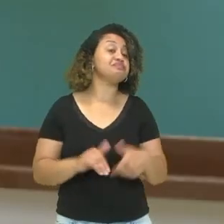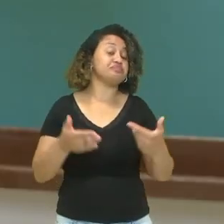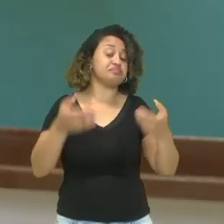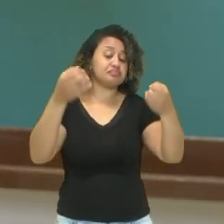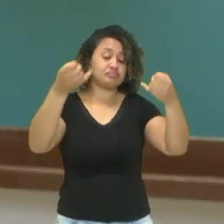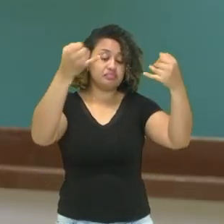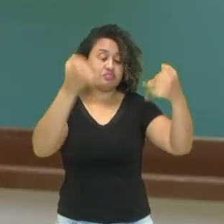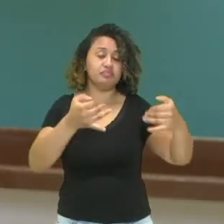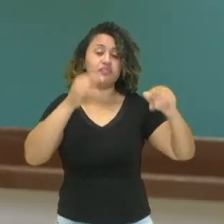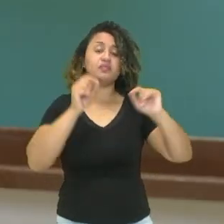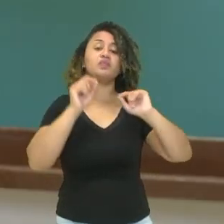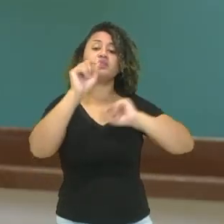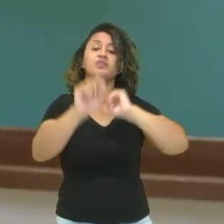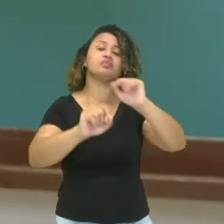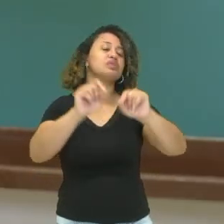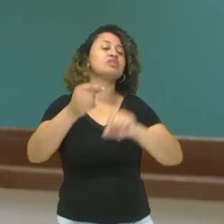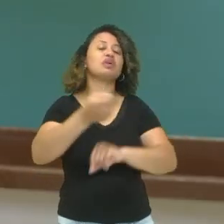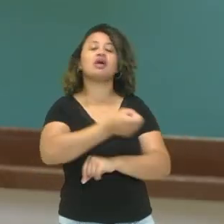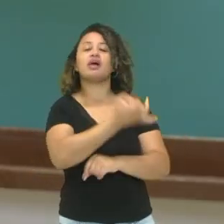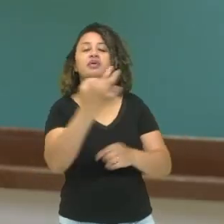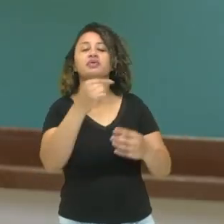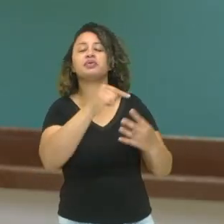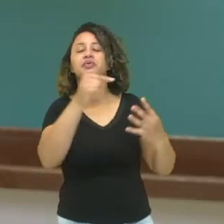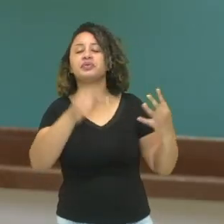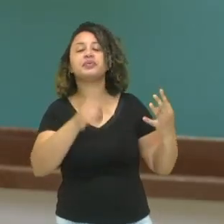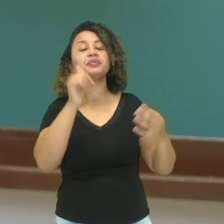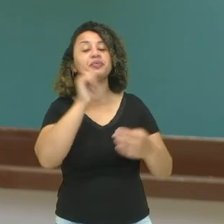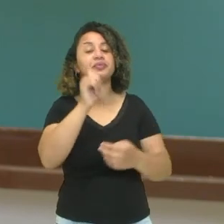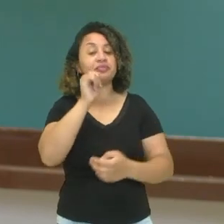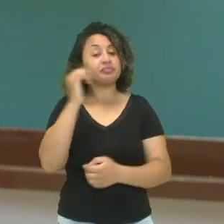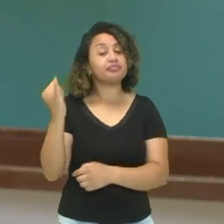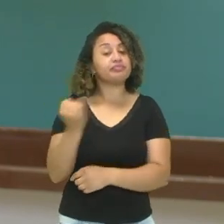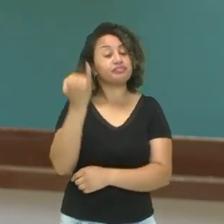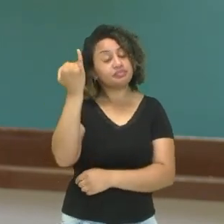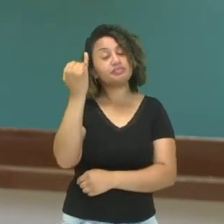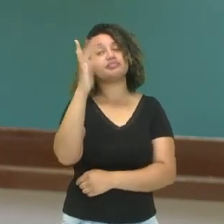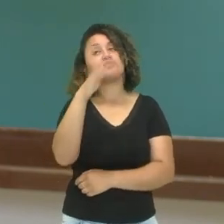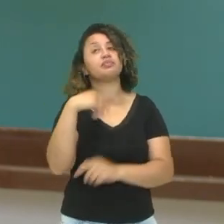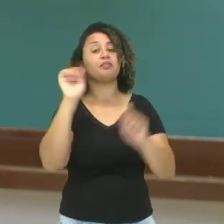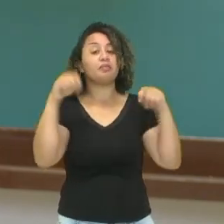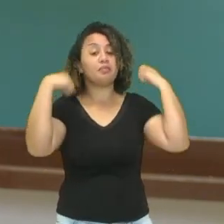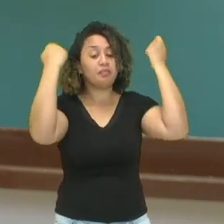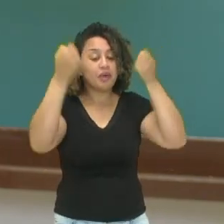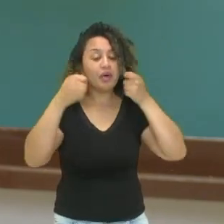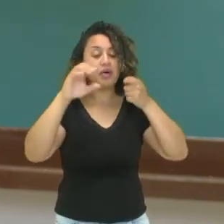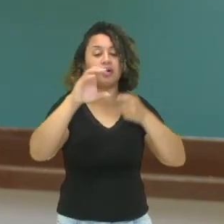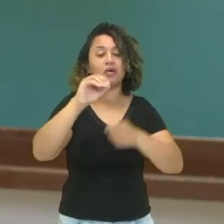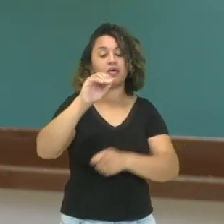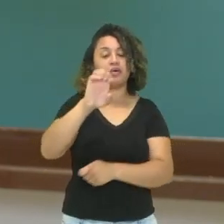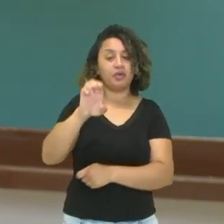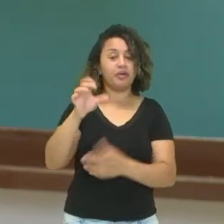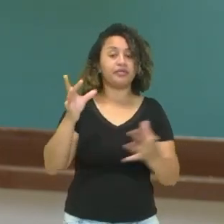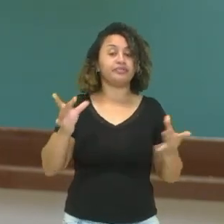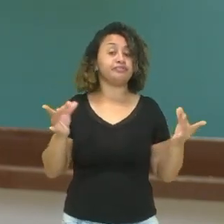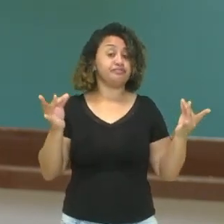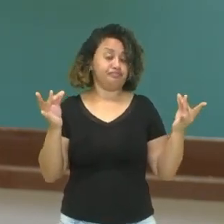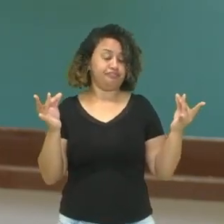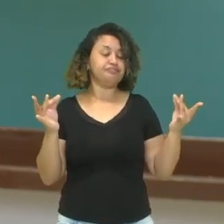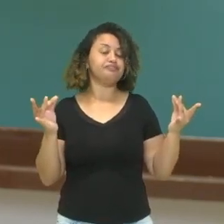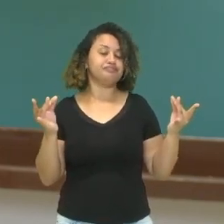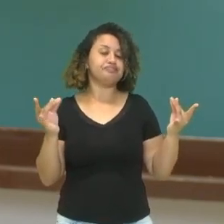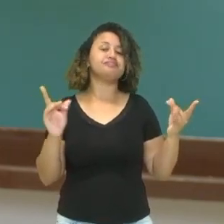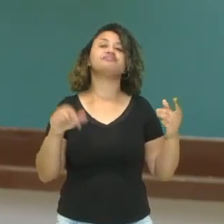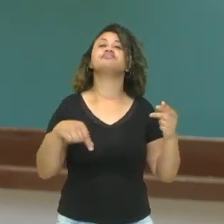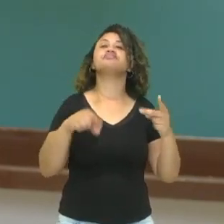conversamos sobre algumas mulheres importantes, como a monja Coen, do budismo, do Zen budismo,